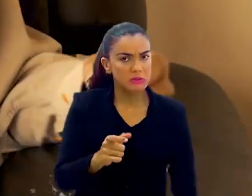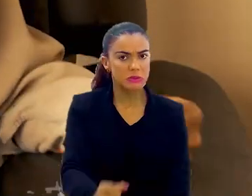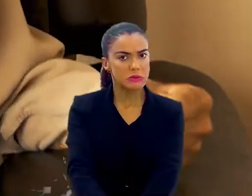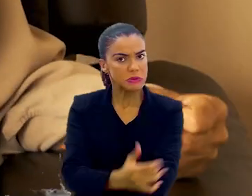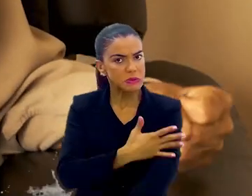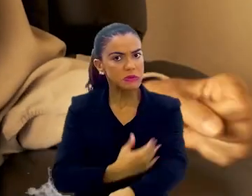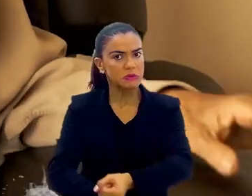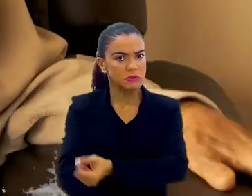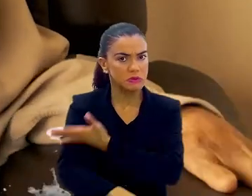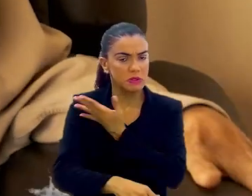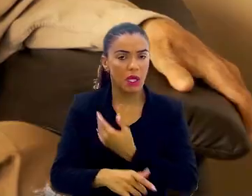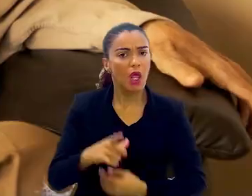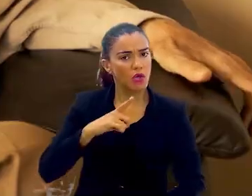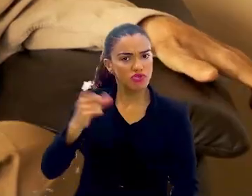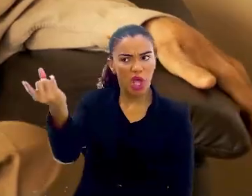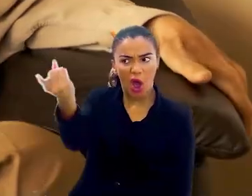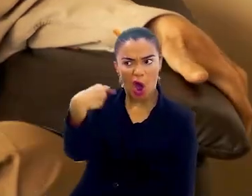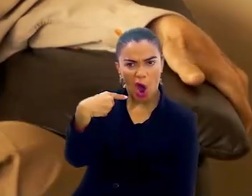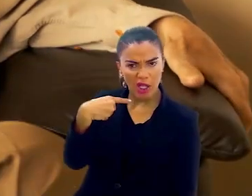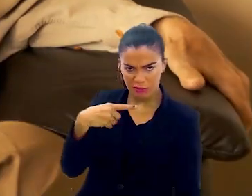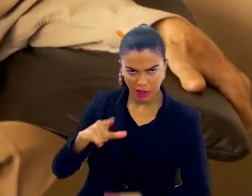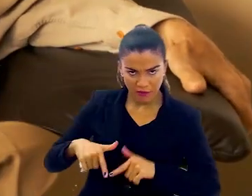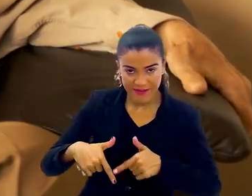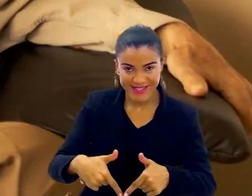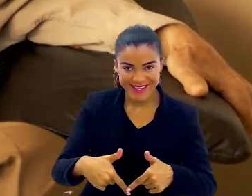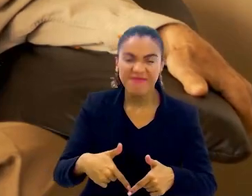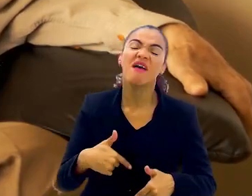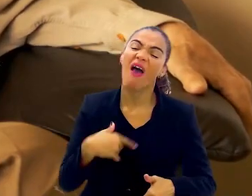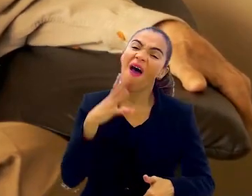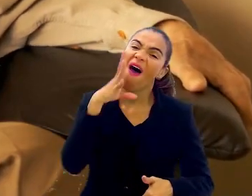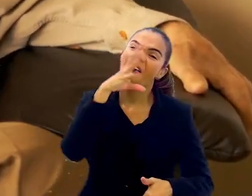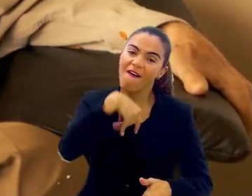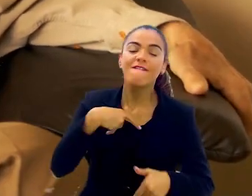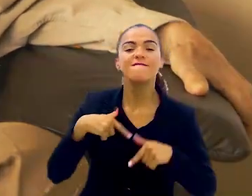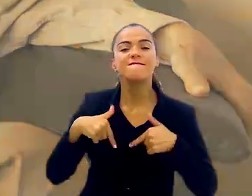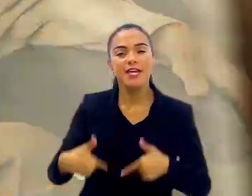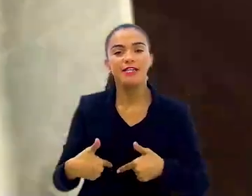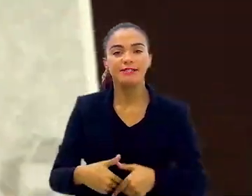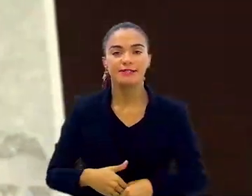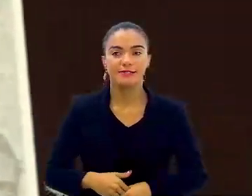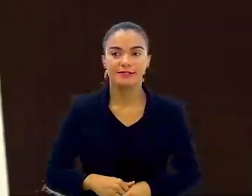interessante, muito emocionante, e tinha ordem para não fazer isso, mas fiz.